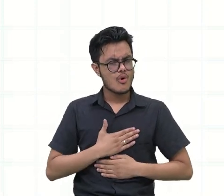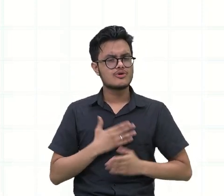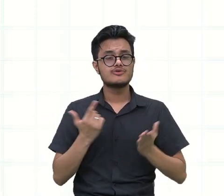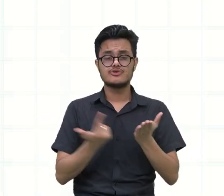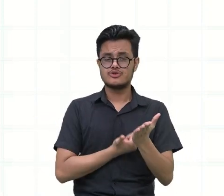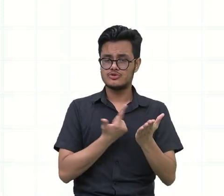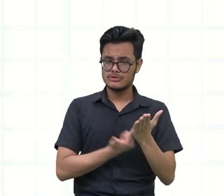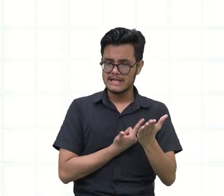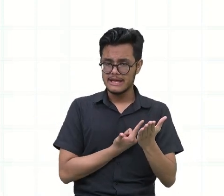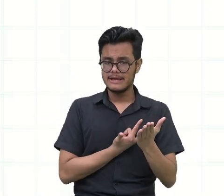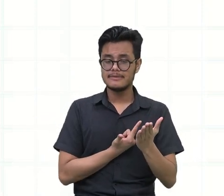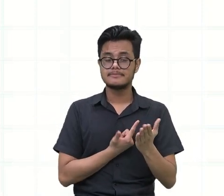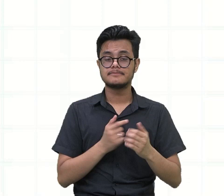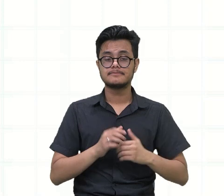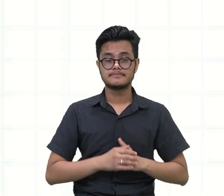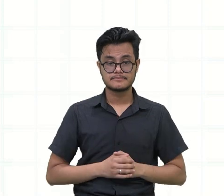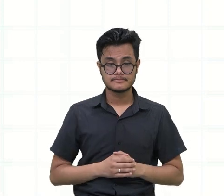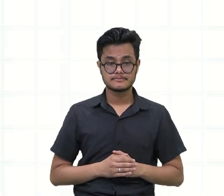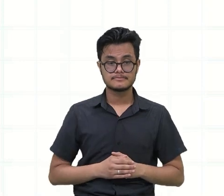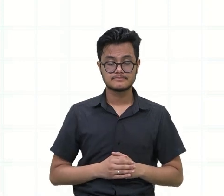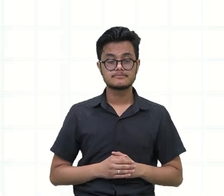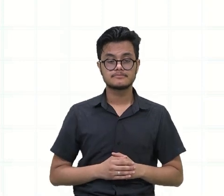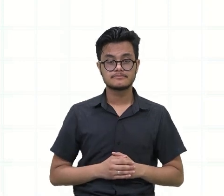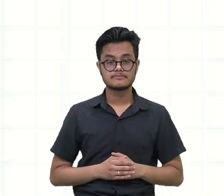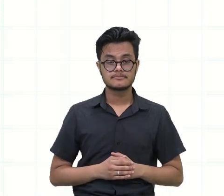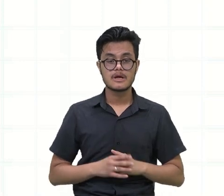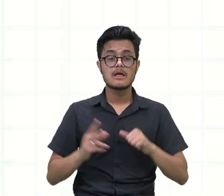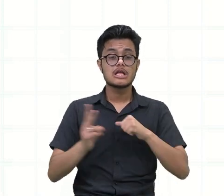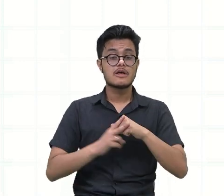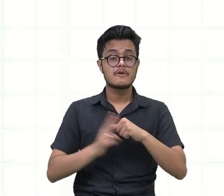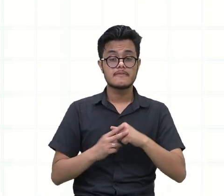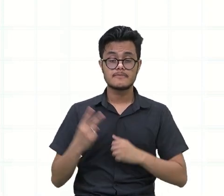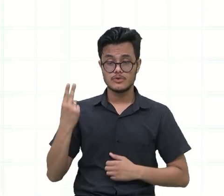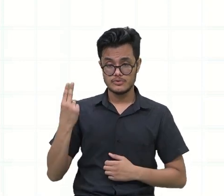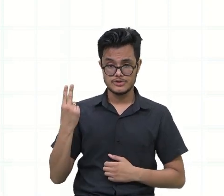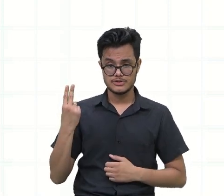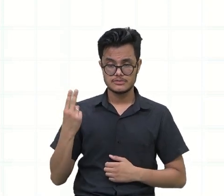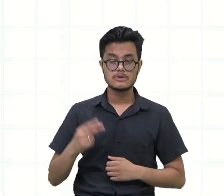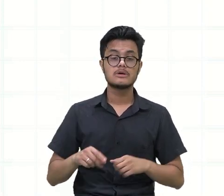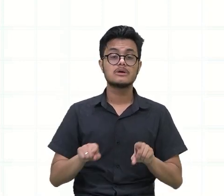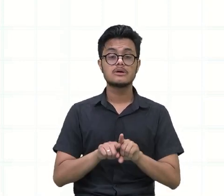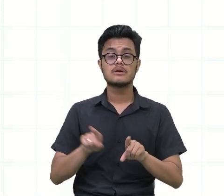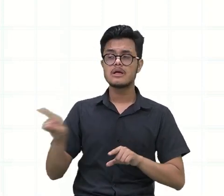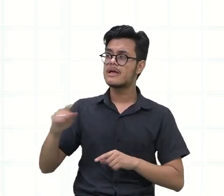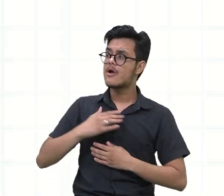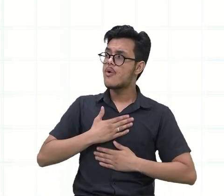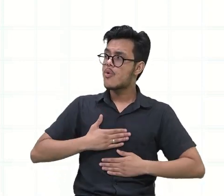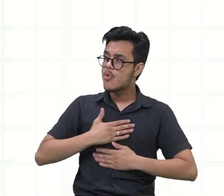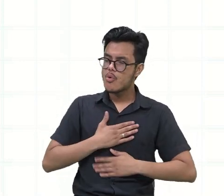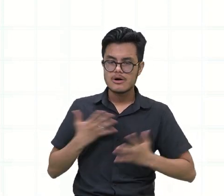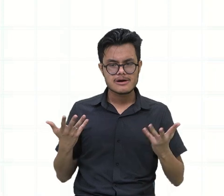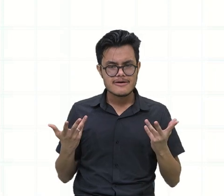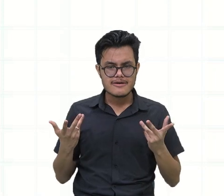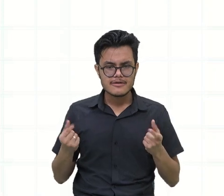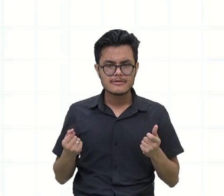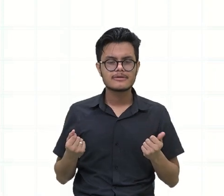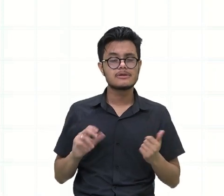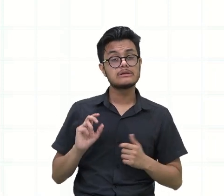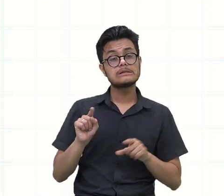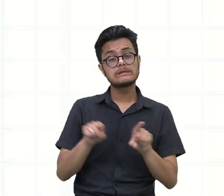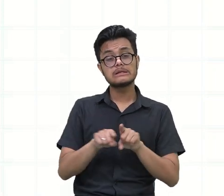tenho uma locução verbal, né? Porque eu tenho 2 verbos juntos. E aqui, ir e